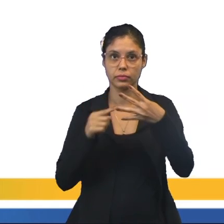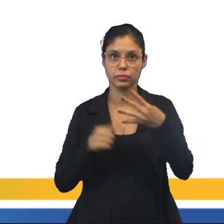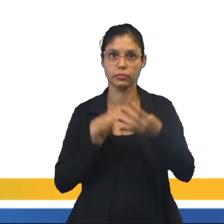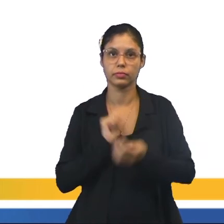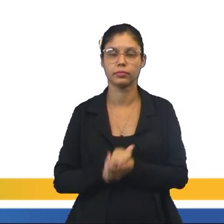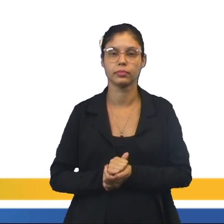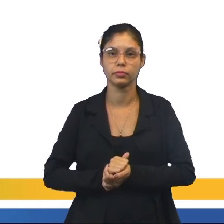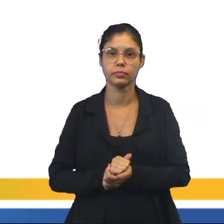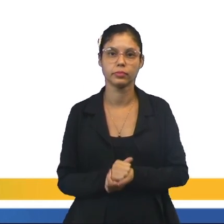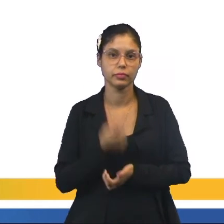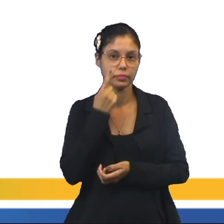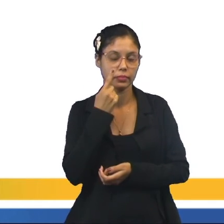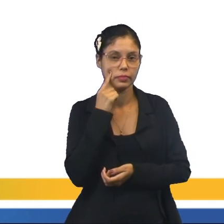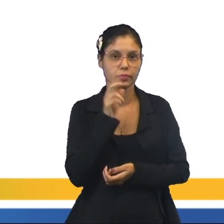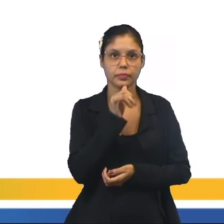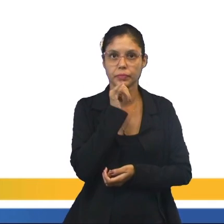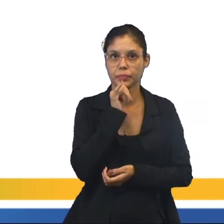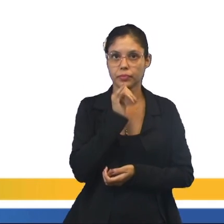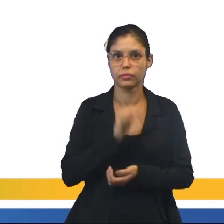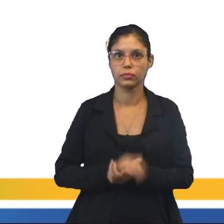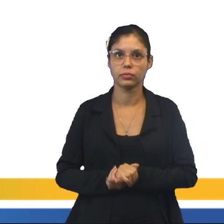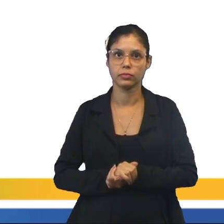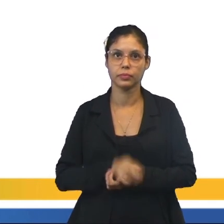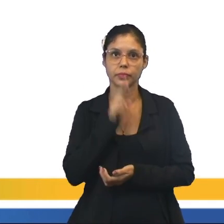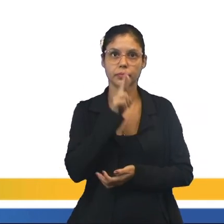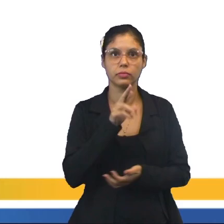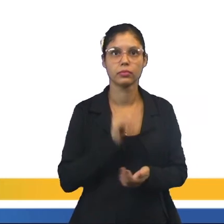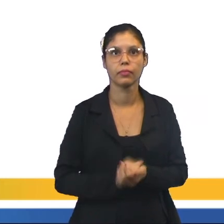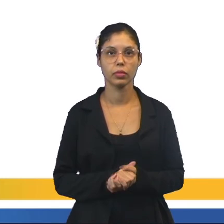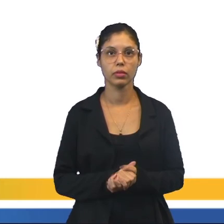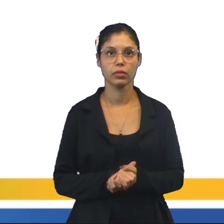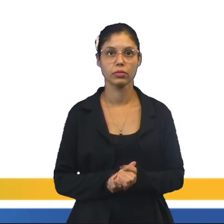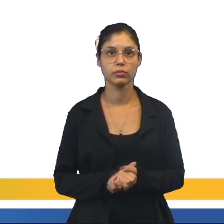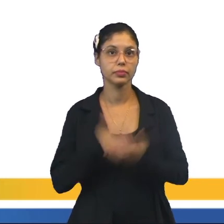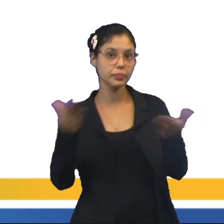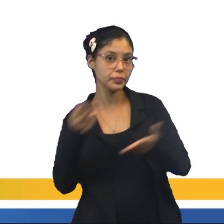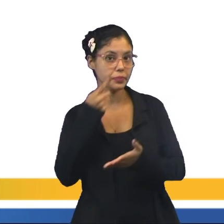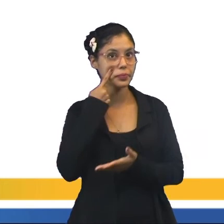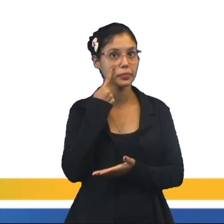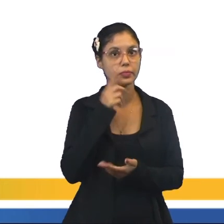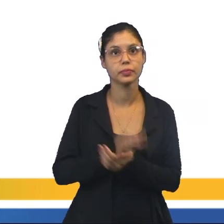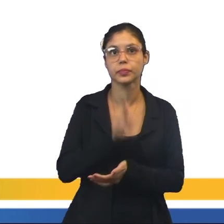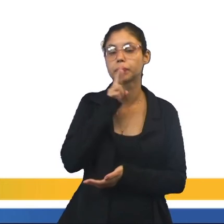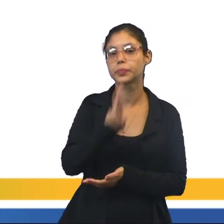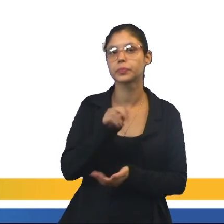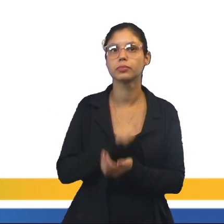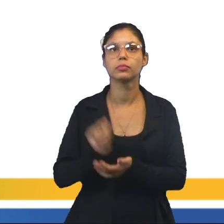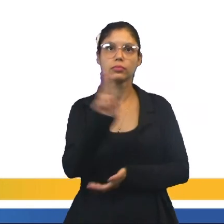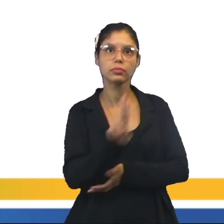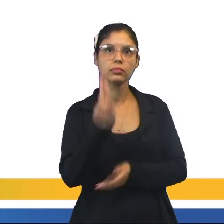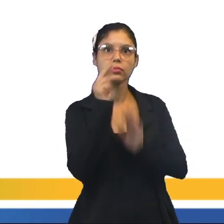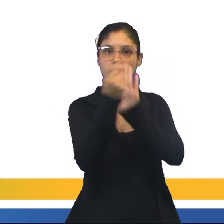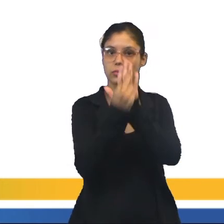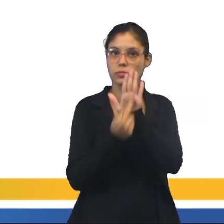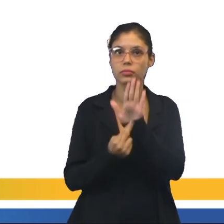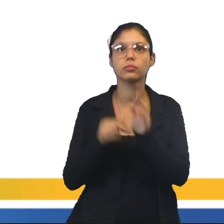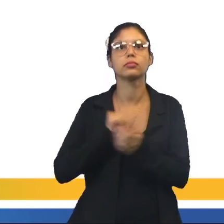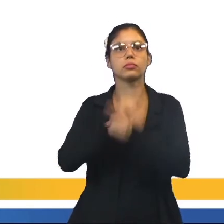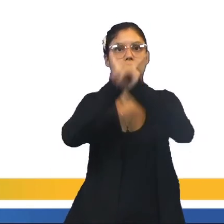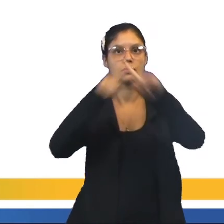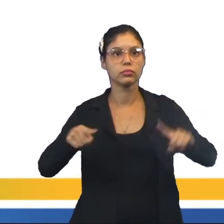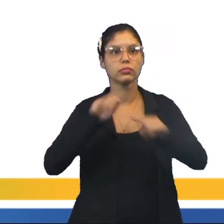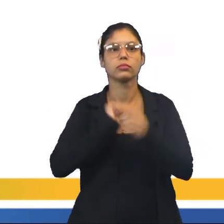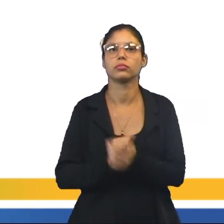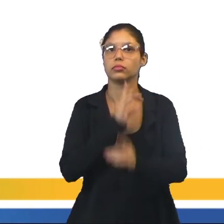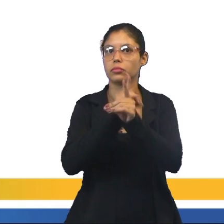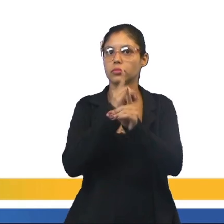alternativas. Vamos lá ver o exemplo, o resultado. Então, olha lá, vamos à resposta. Utilizando a regra de